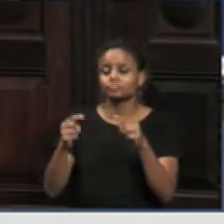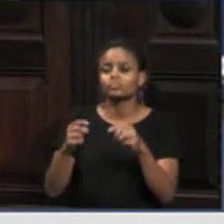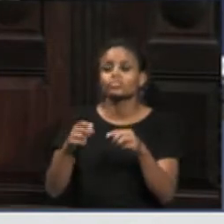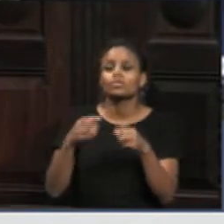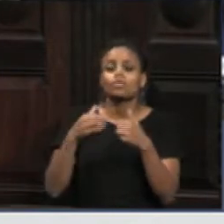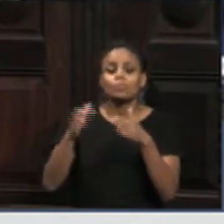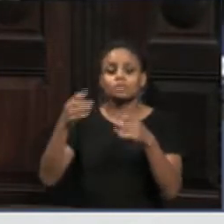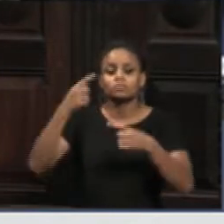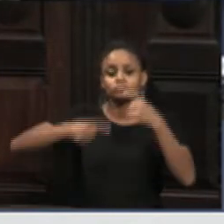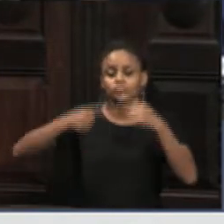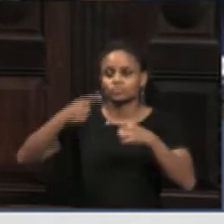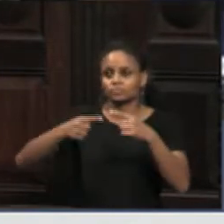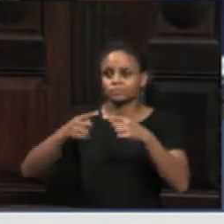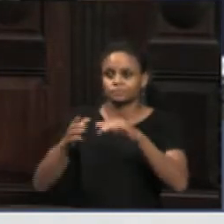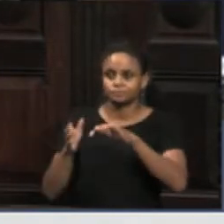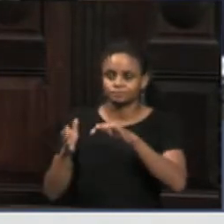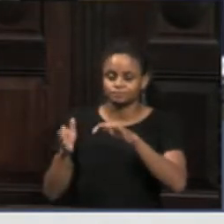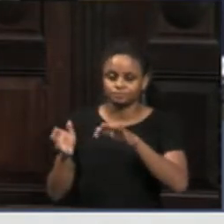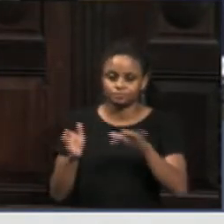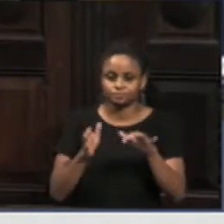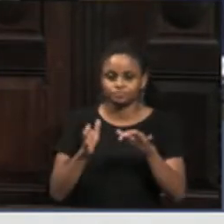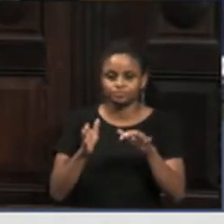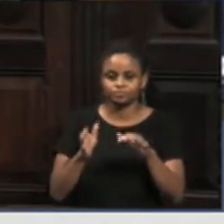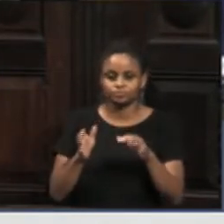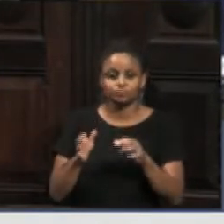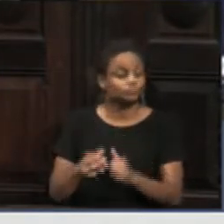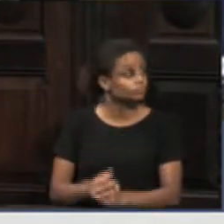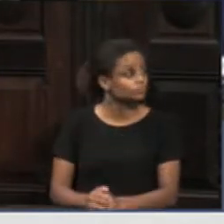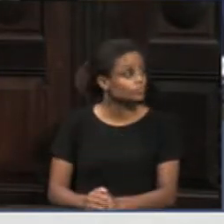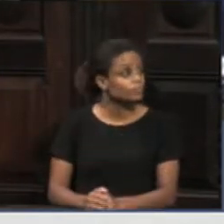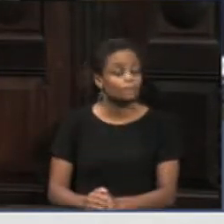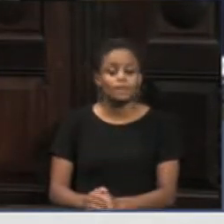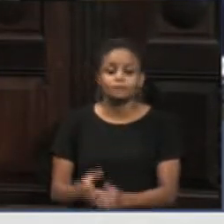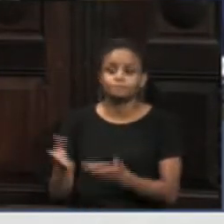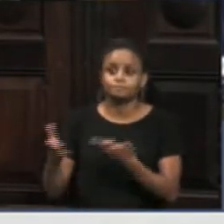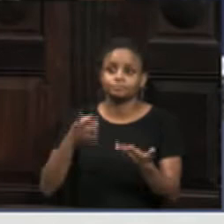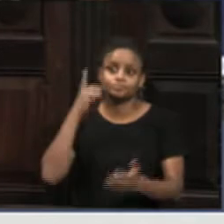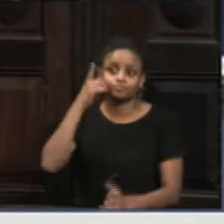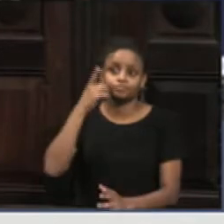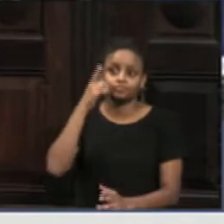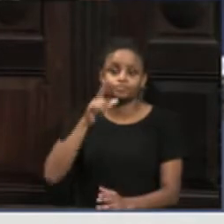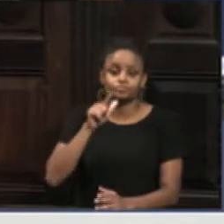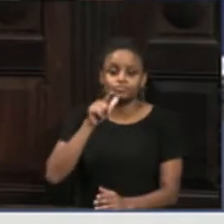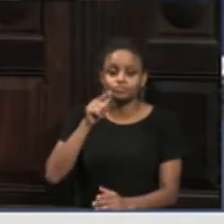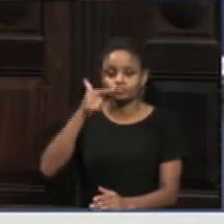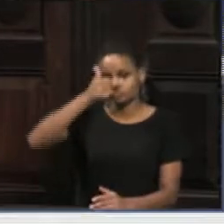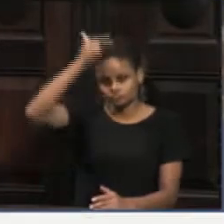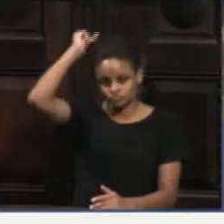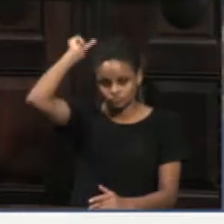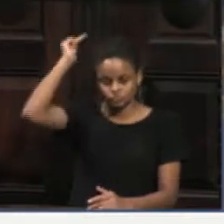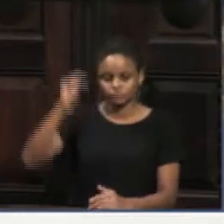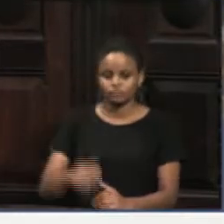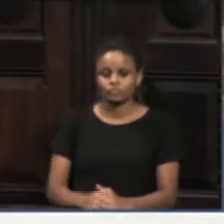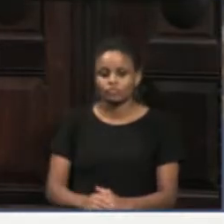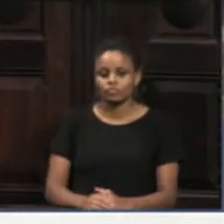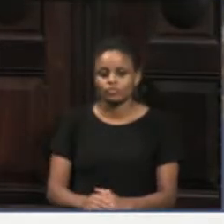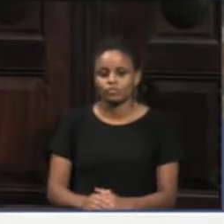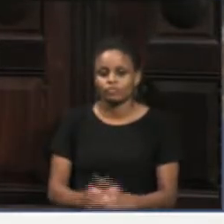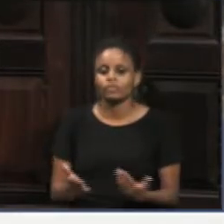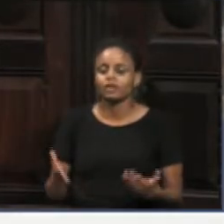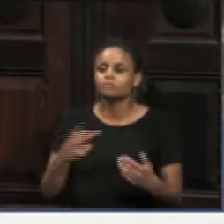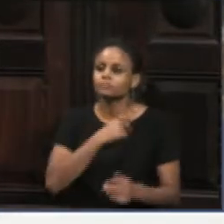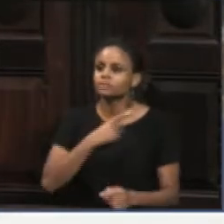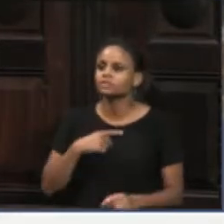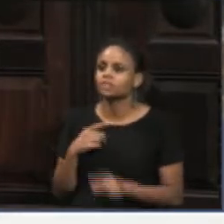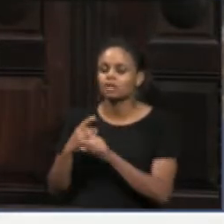discussão. Senhor presidente. Encaminhado do microfone de parte, deputado Luiz Paulo. Deputado Anderson